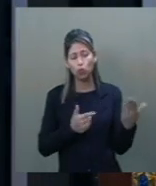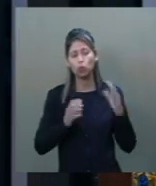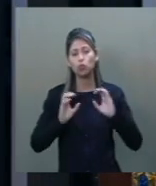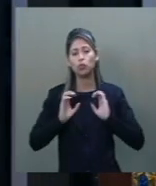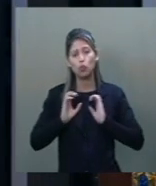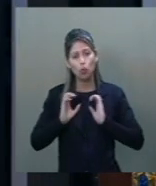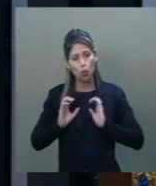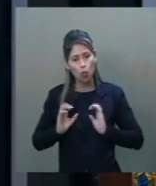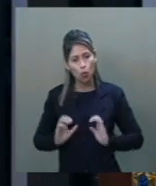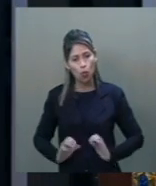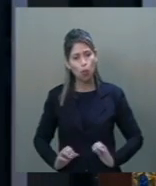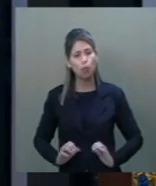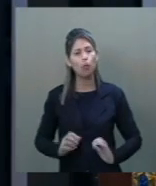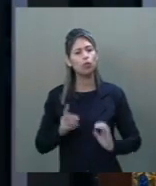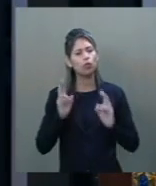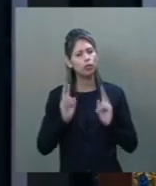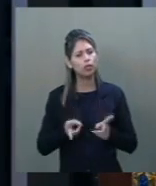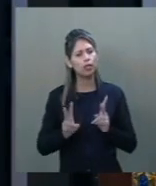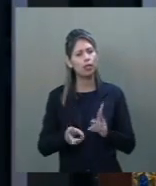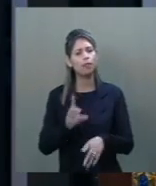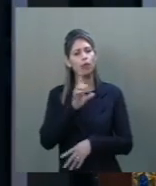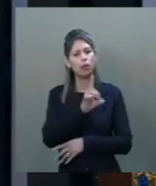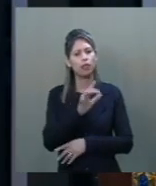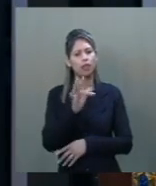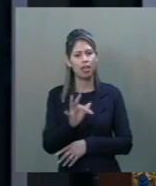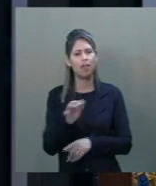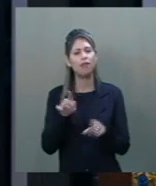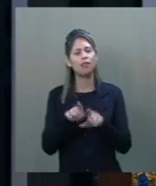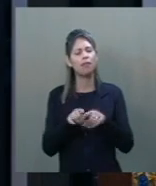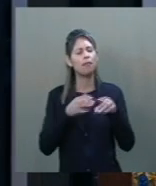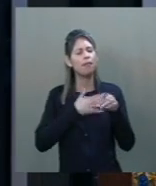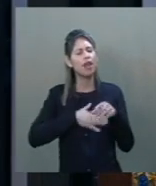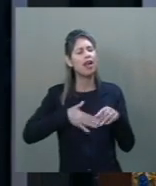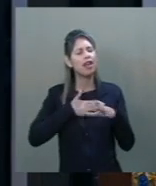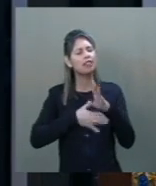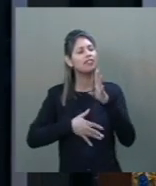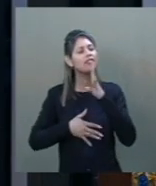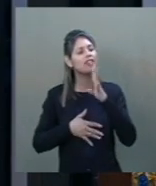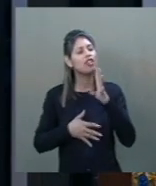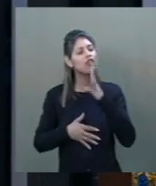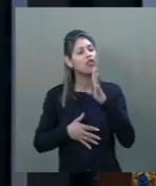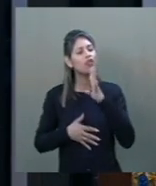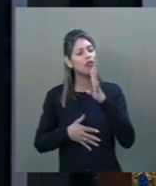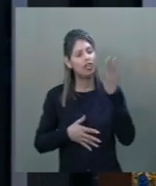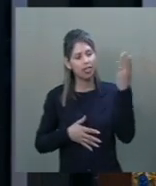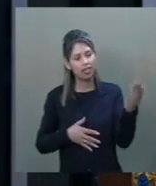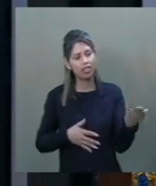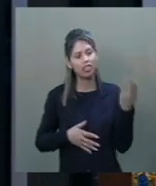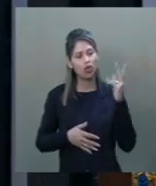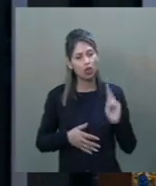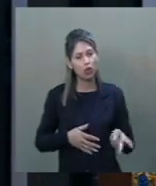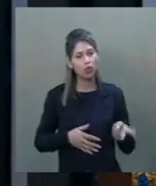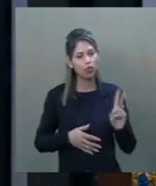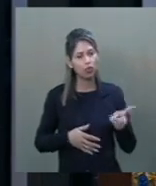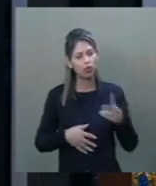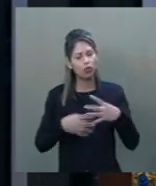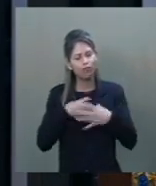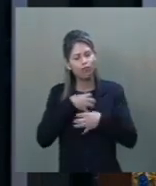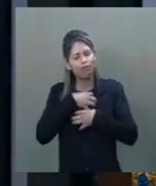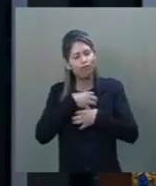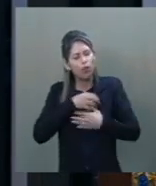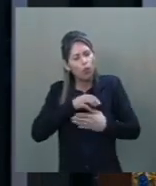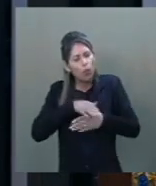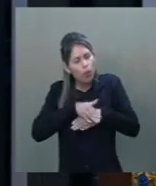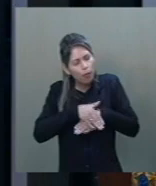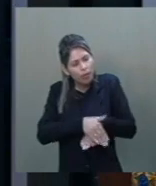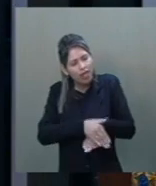Brasil esperava de você e o Distrito Federal. Muito prazer em conhecê-lo e quero continuar, se assim puder, humildemente fazer parte